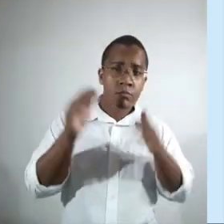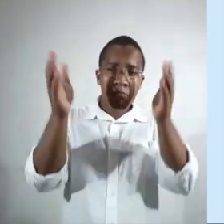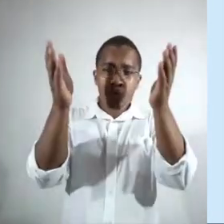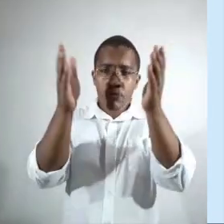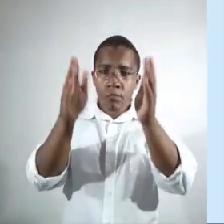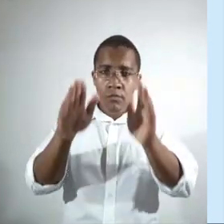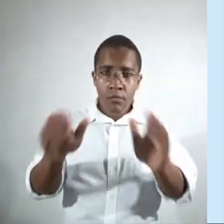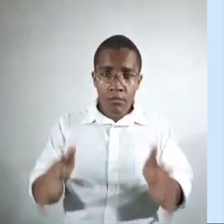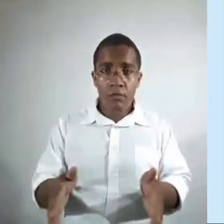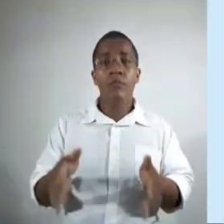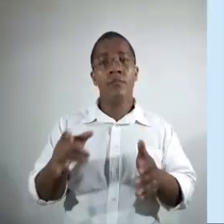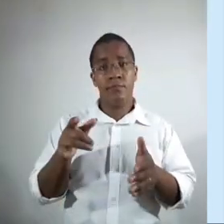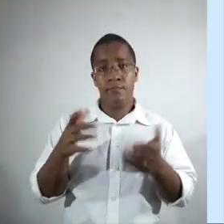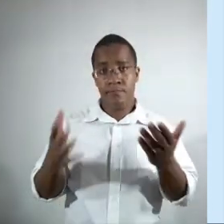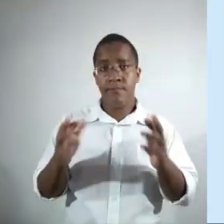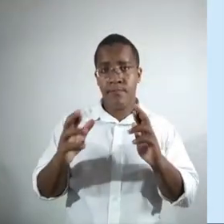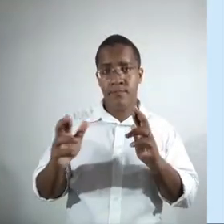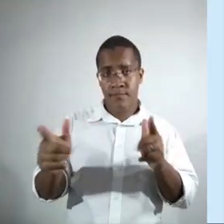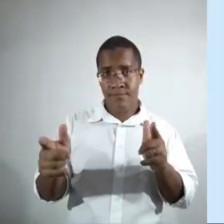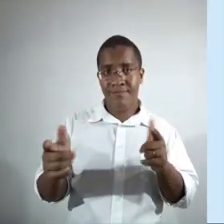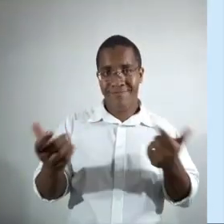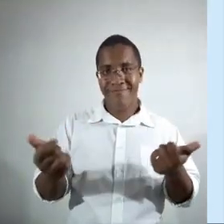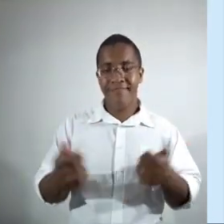dar aquelas formas, aquelas curvas mais